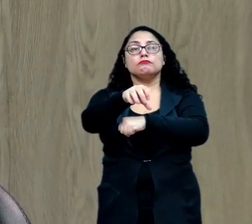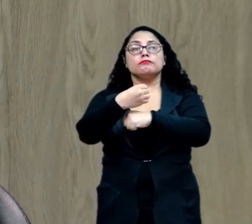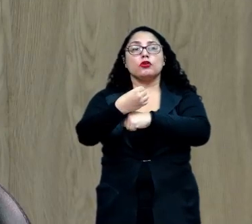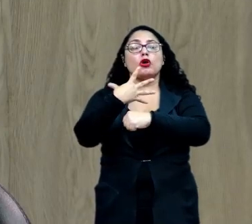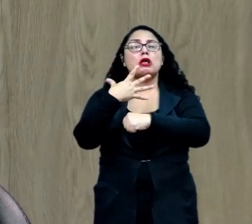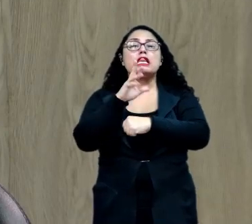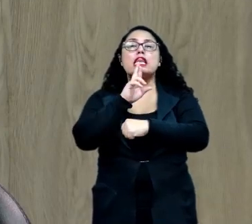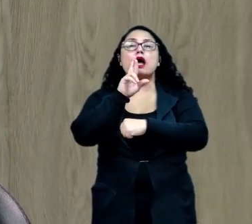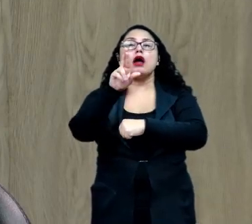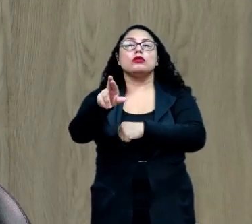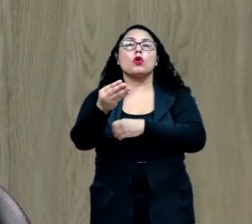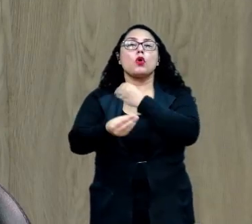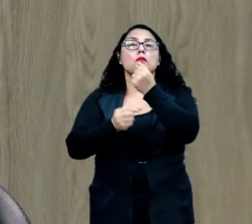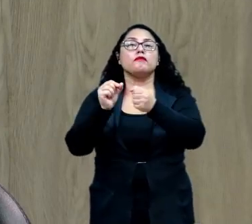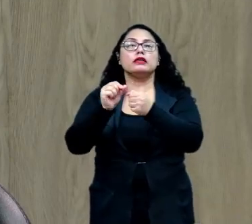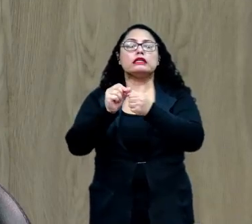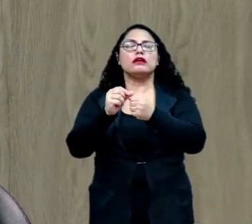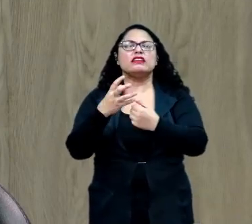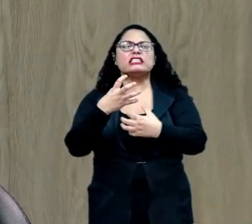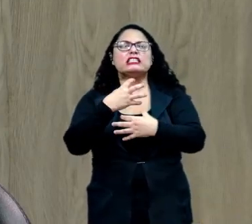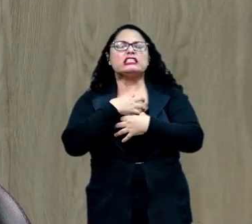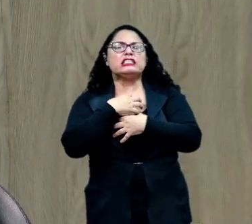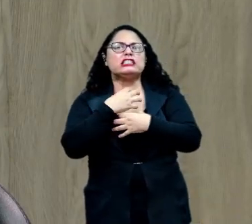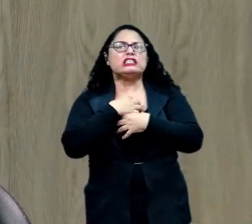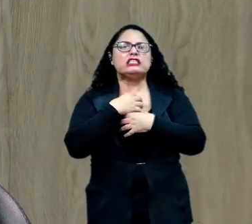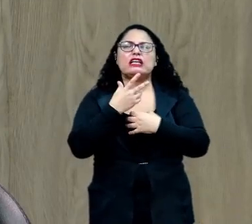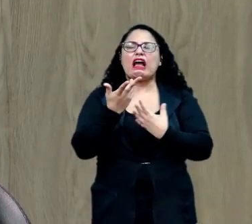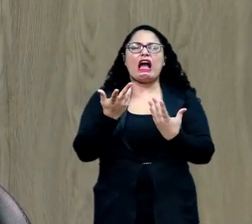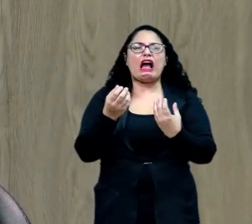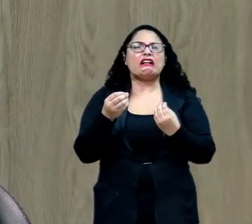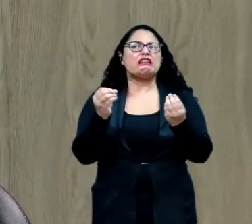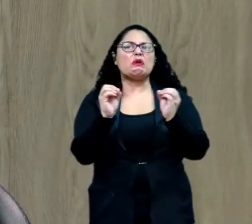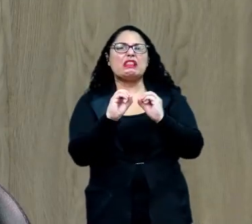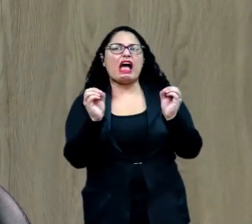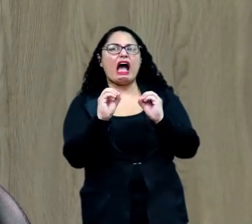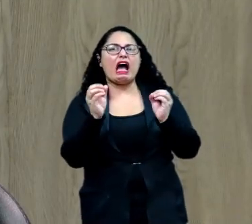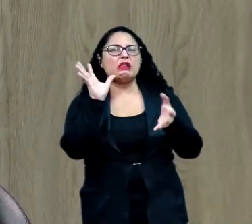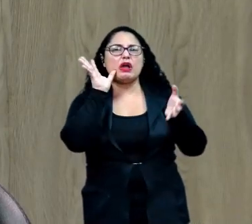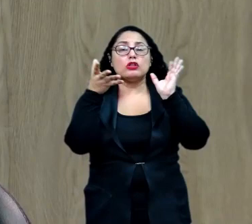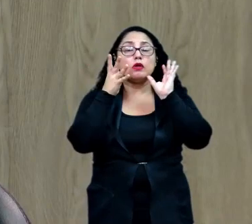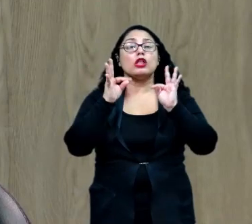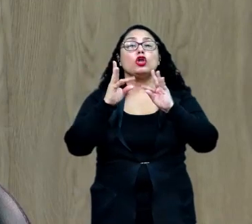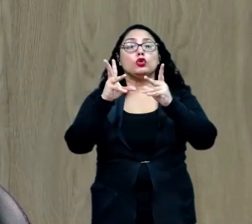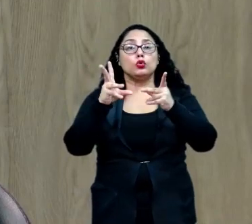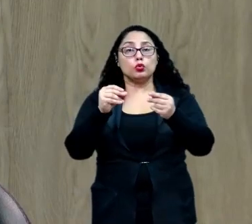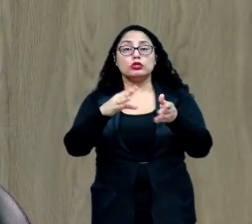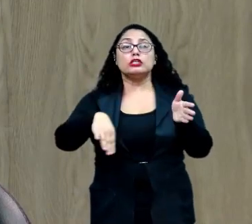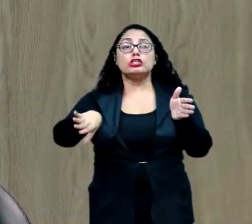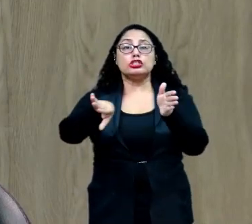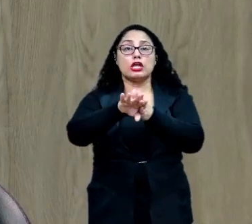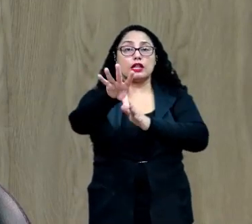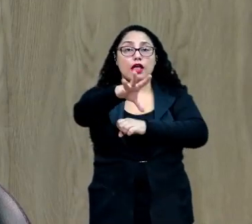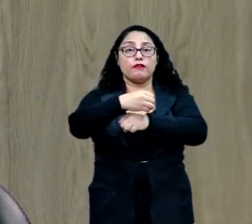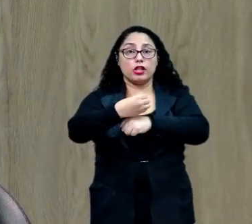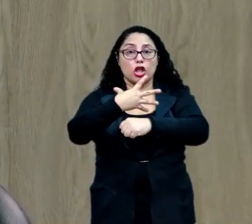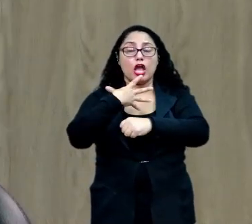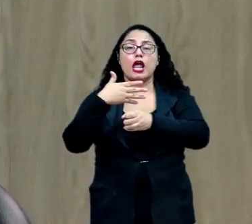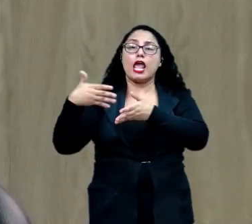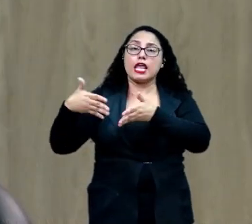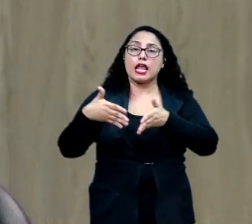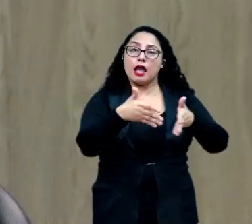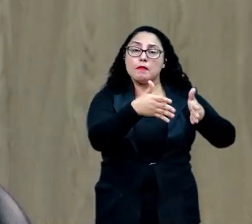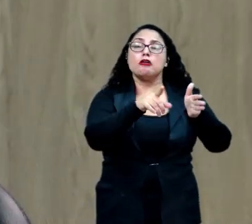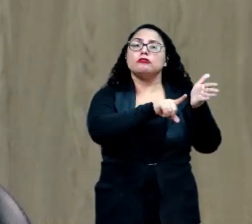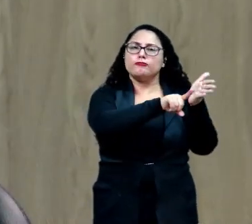resposta do que foi feito, né? E fica aquela sensação assim, não deu em nada. E na verdade não é. Tudo que chega na ouvidoria realmente é encaminhado